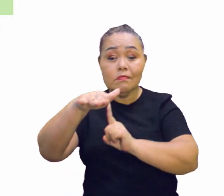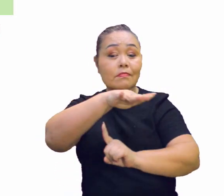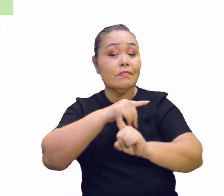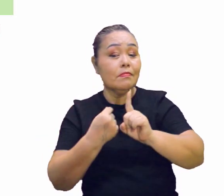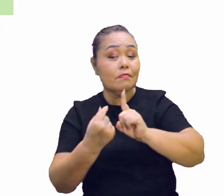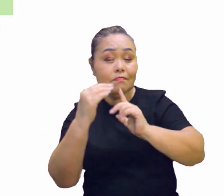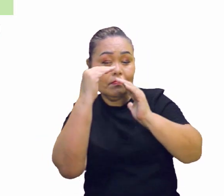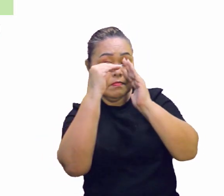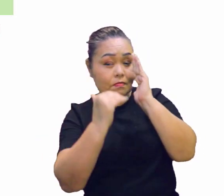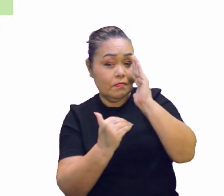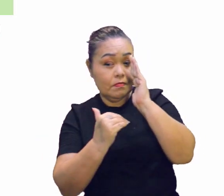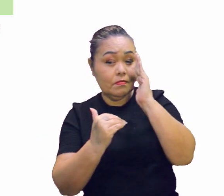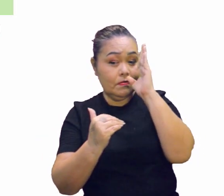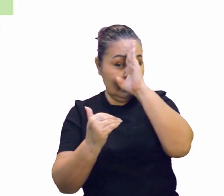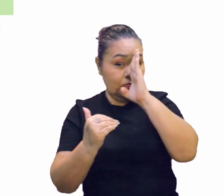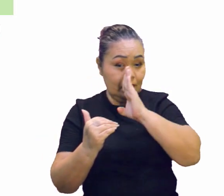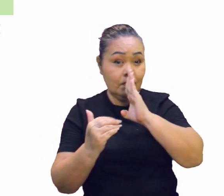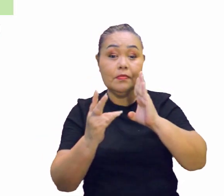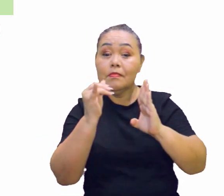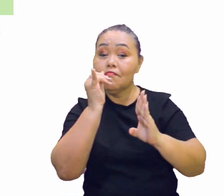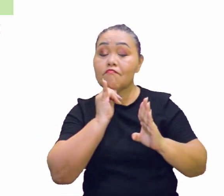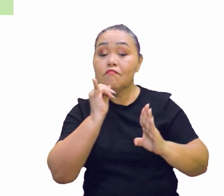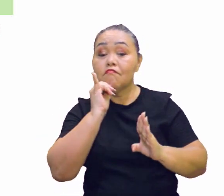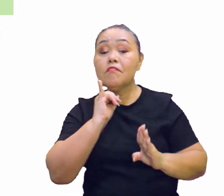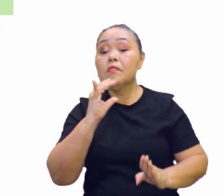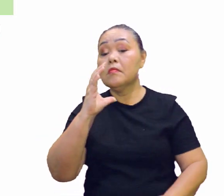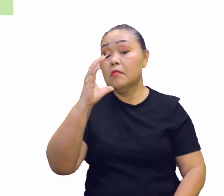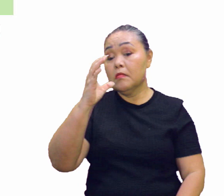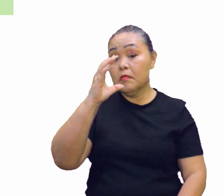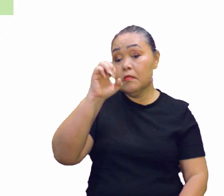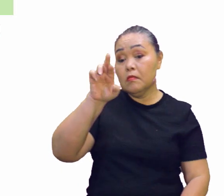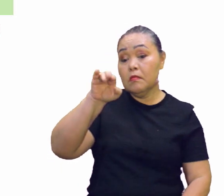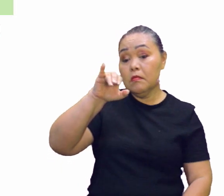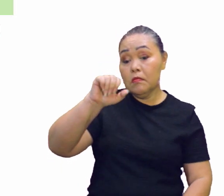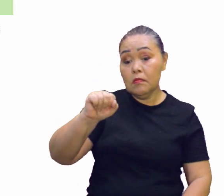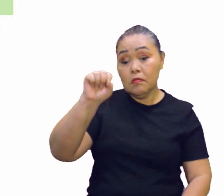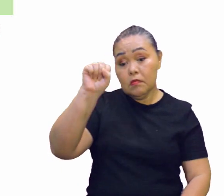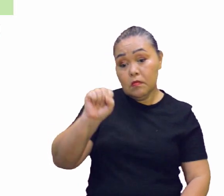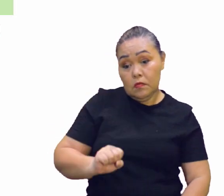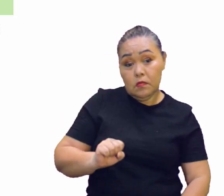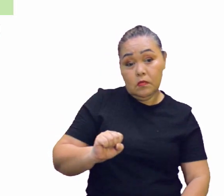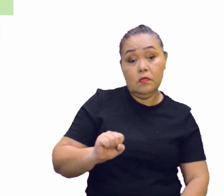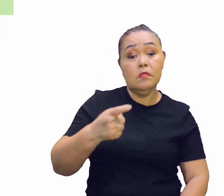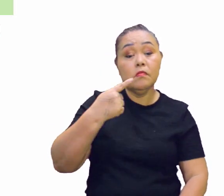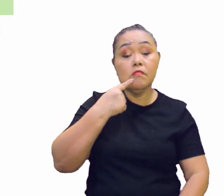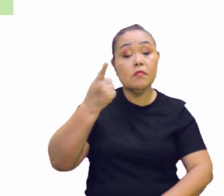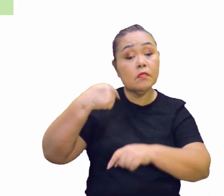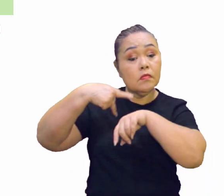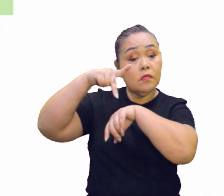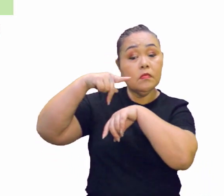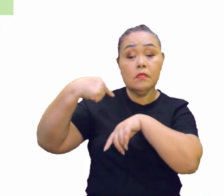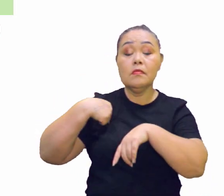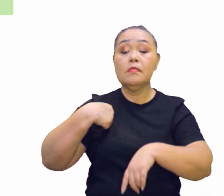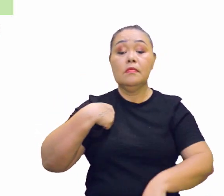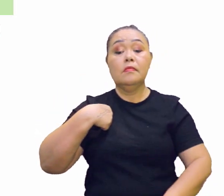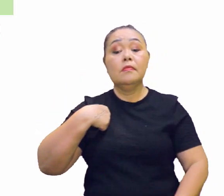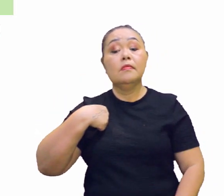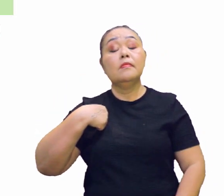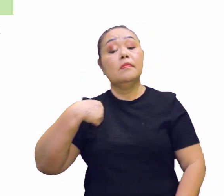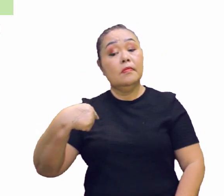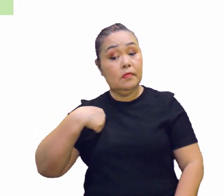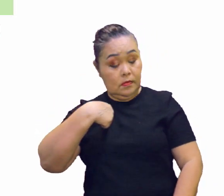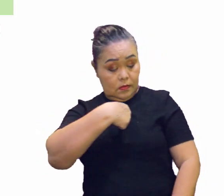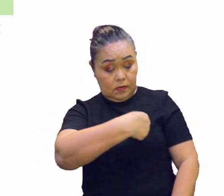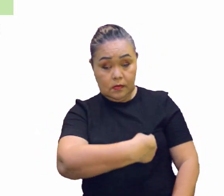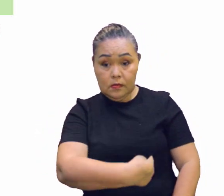socioeconômico inferior ao brasileiro, como é o caso da Coreia do Sul, e atrás de outros países emergentes, como é o caso da China e